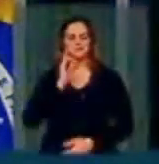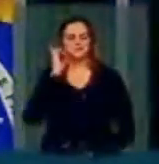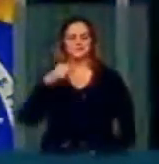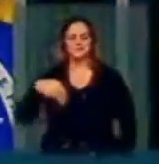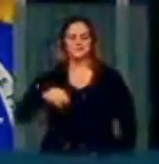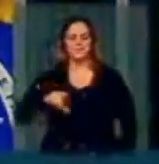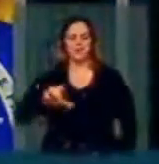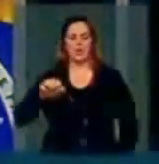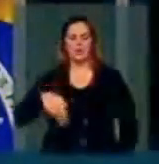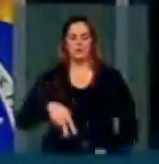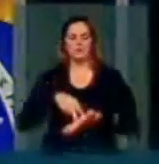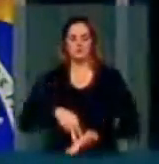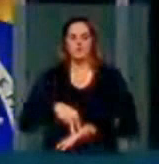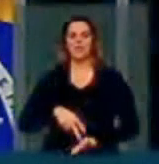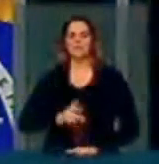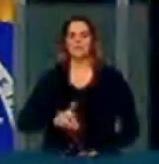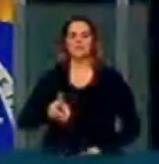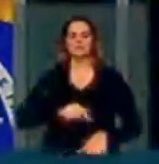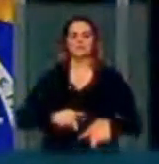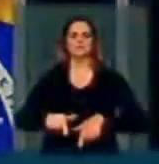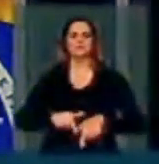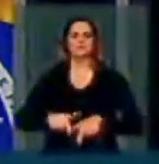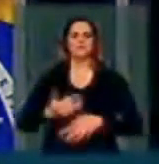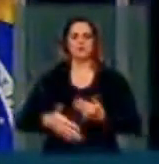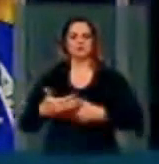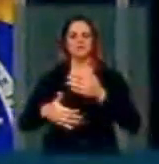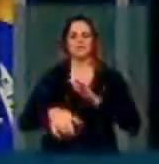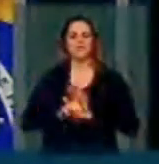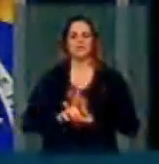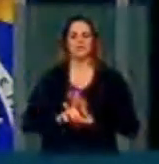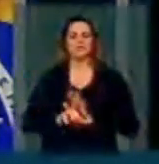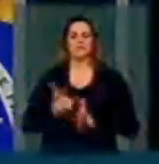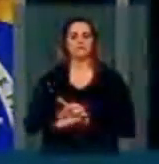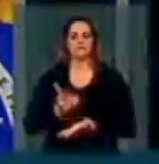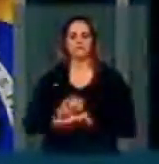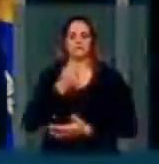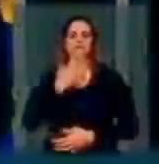com que tem conseguido conduzir esse processo e pela persistência na boa causa. Obrigado.